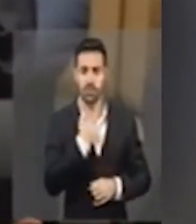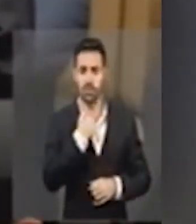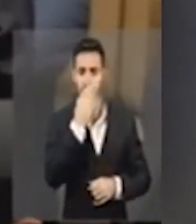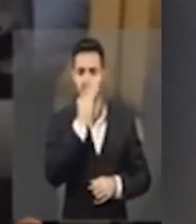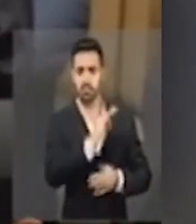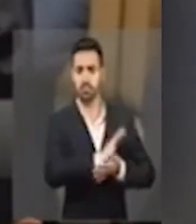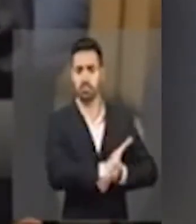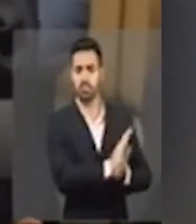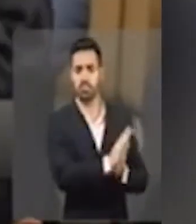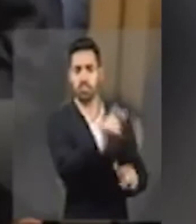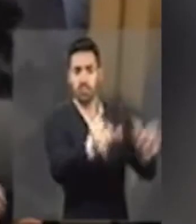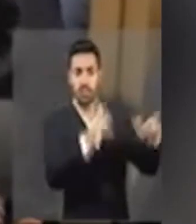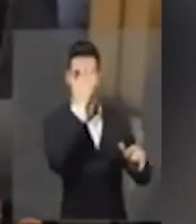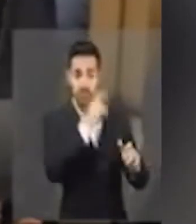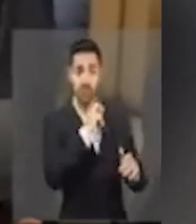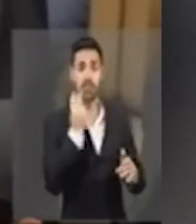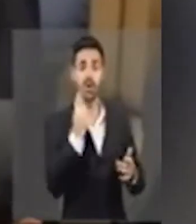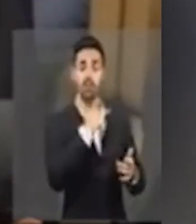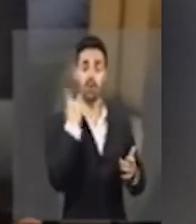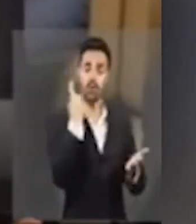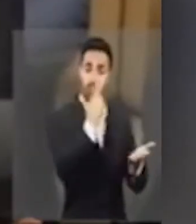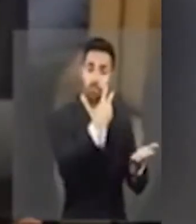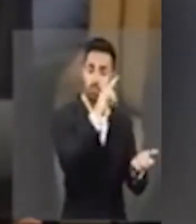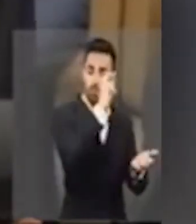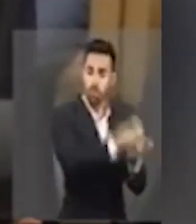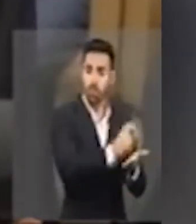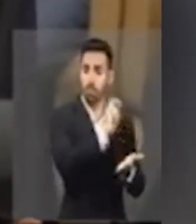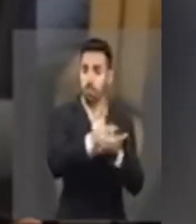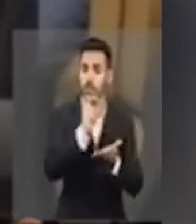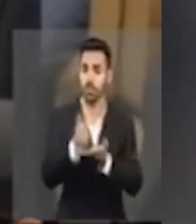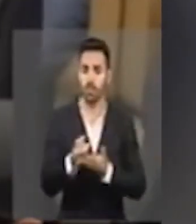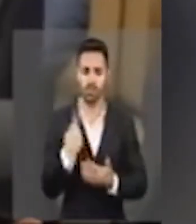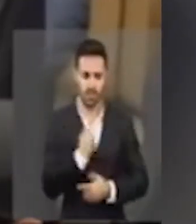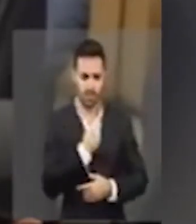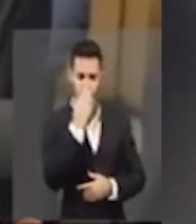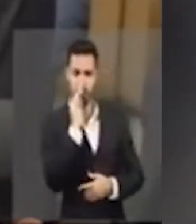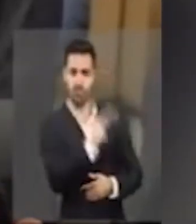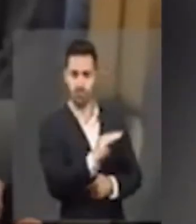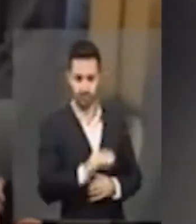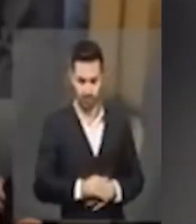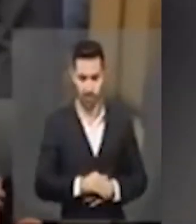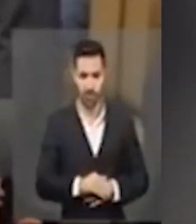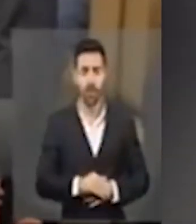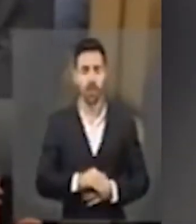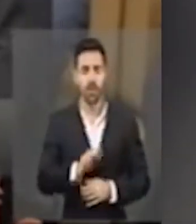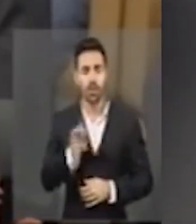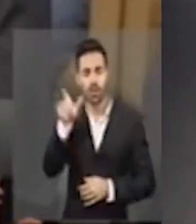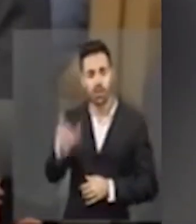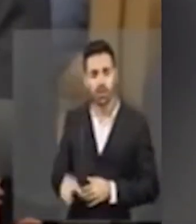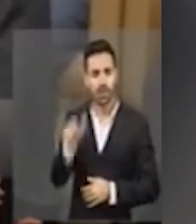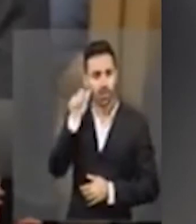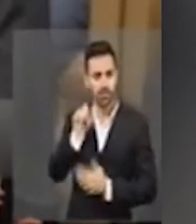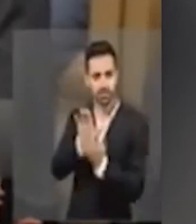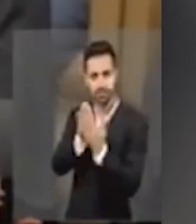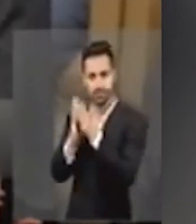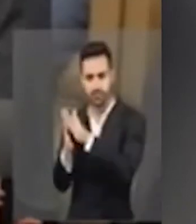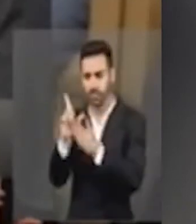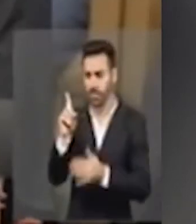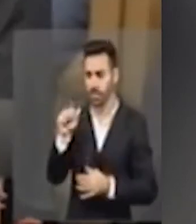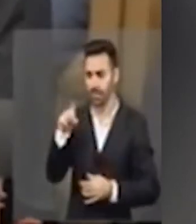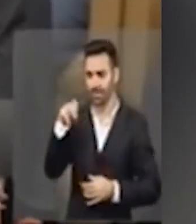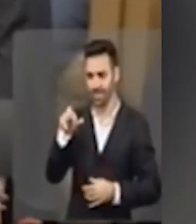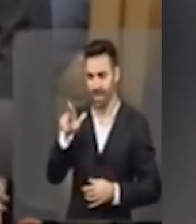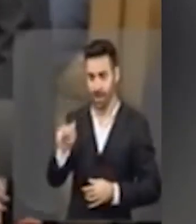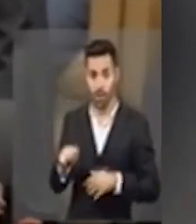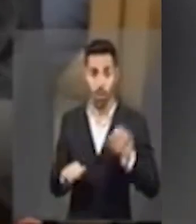qualificar as pessoas que estão morrendo eu gostaria de falar sobre dandara dos santos torturada por oito homens